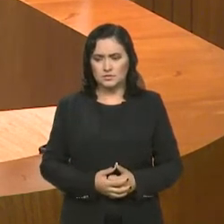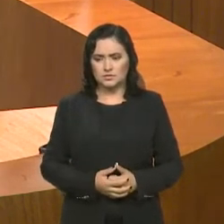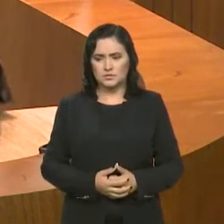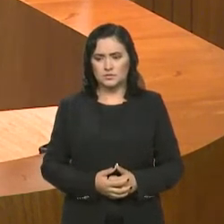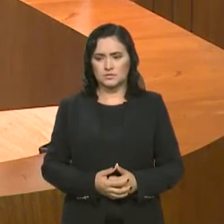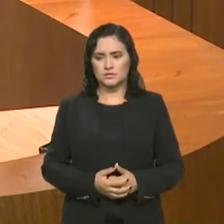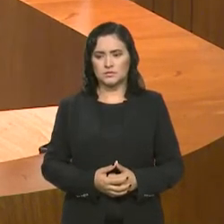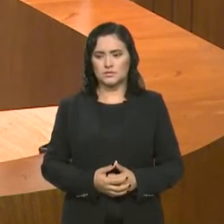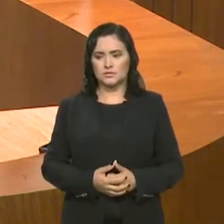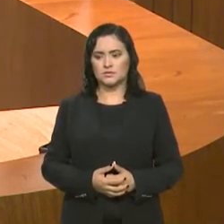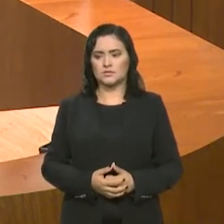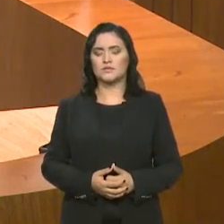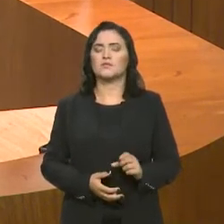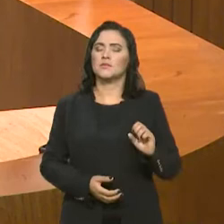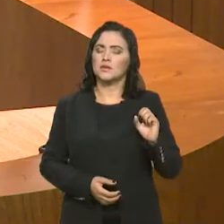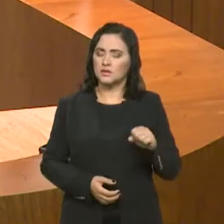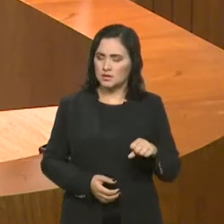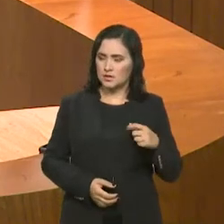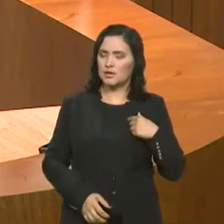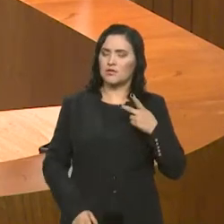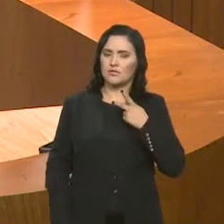Pois é, isso que eu estou falando, que é a